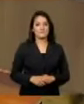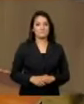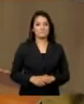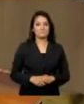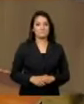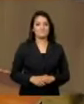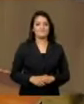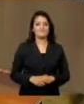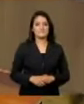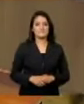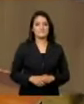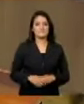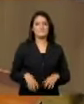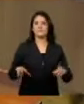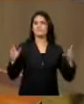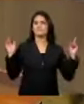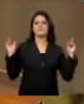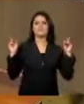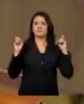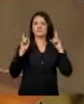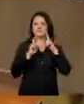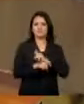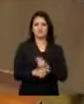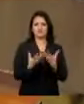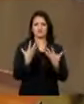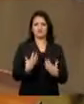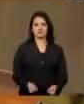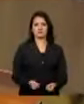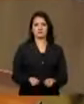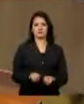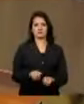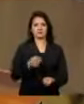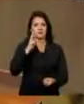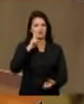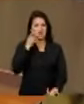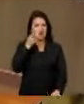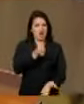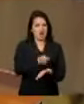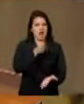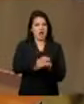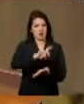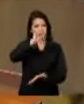visão totalitária e autoritária no Supremo.